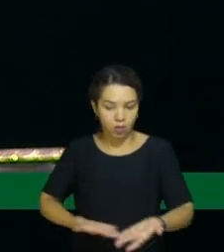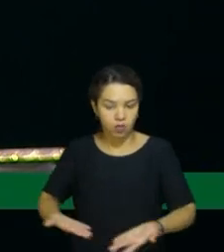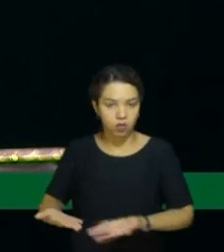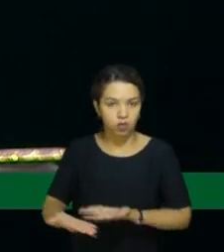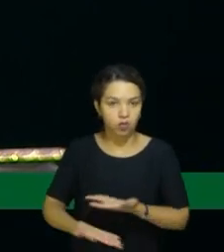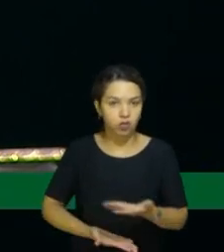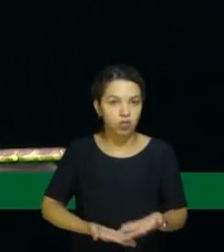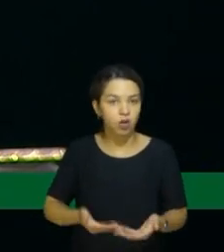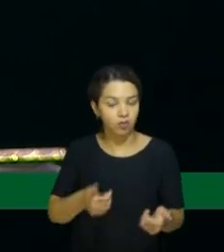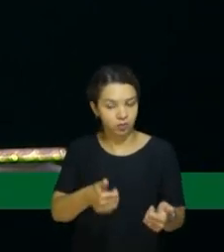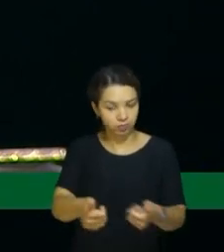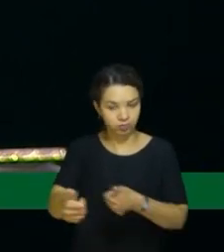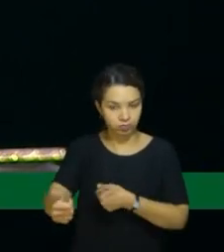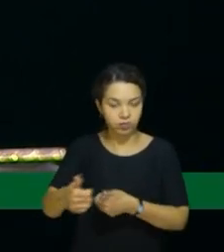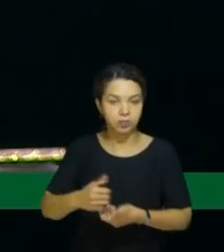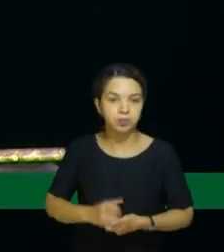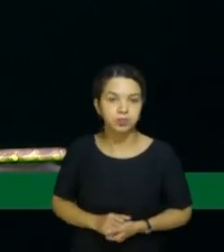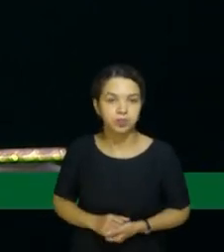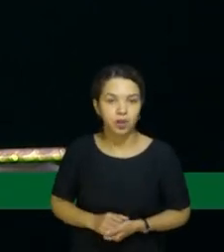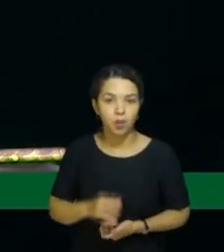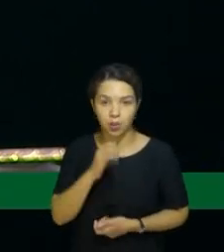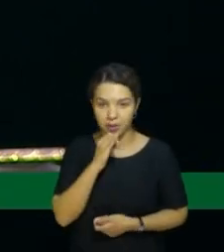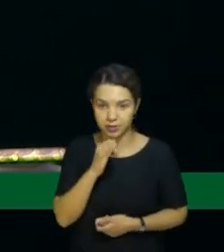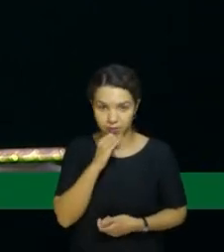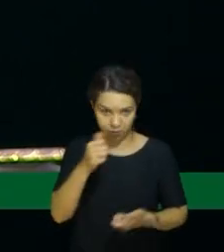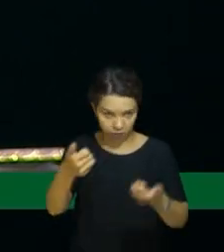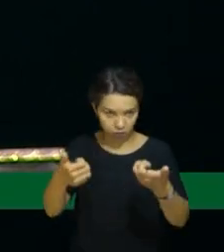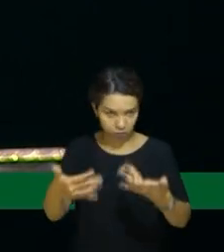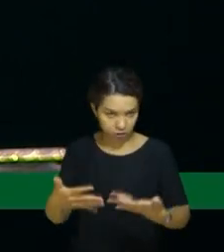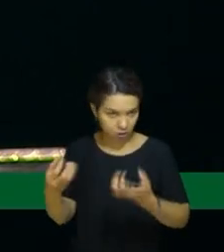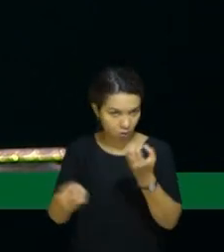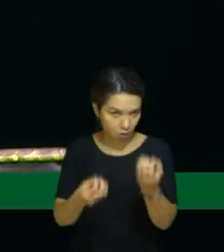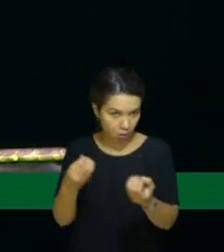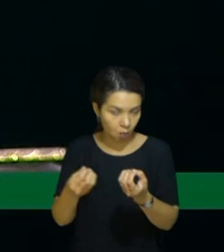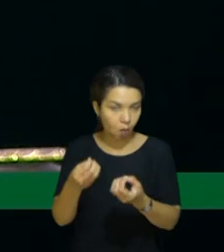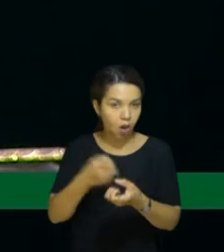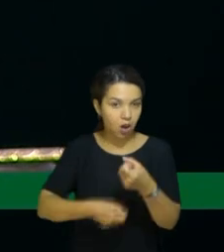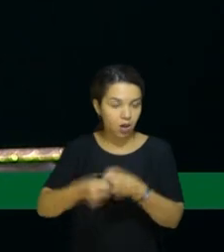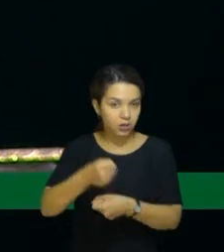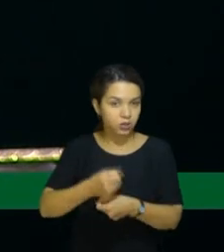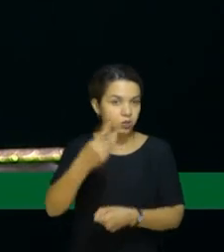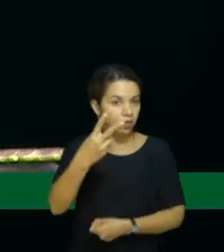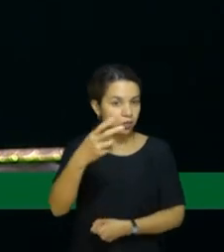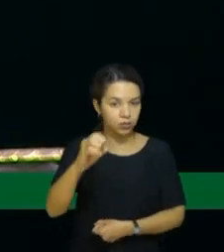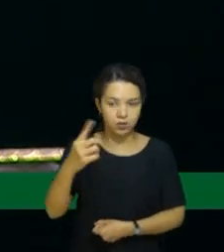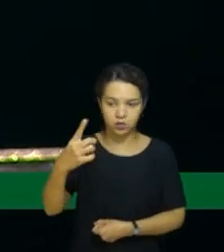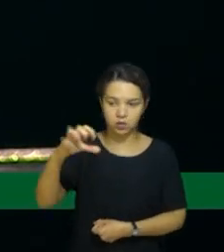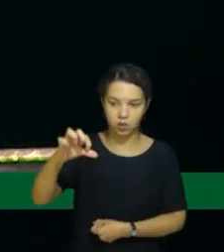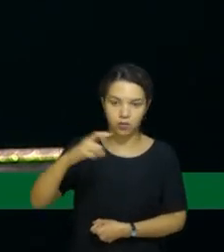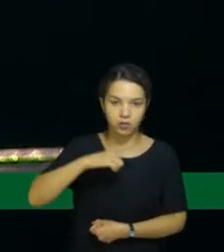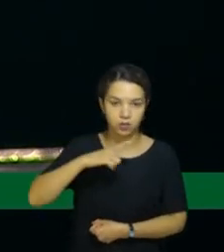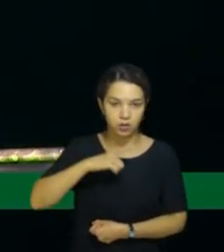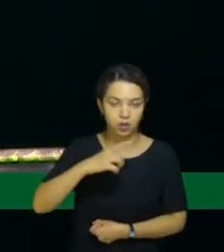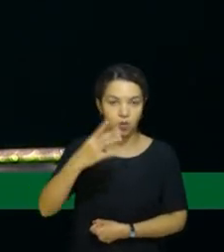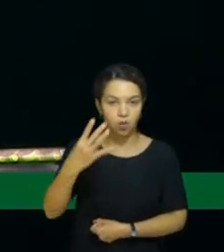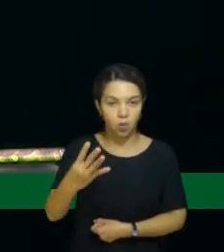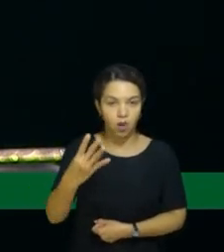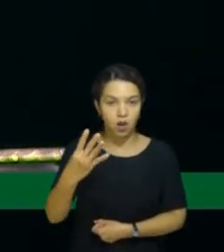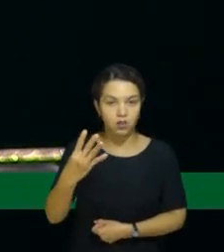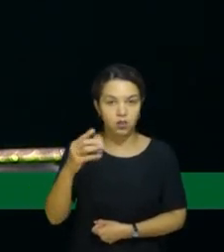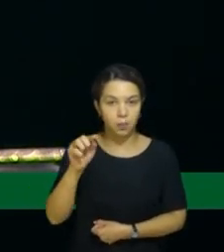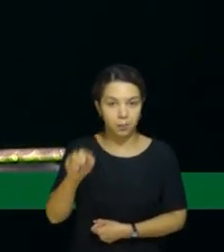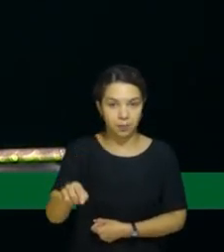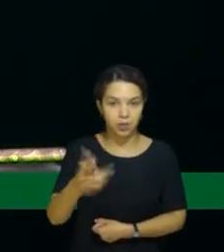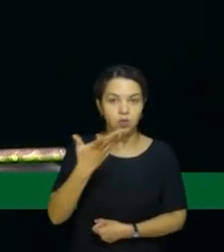ganha eu vou dar um exemplo apenas rápido lá em 2019 haviam 4000 e